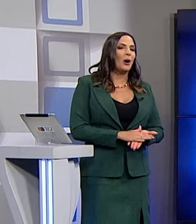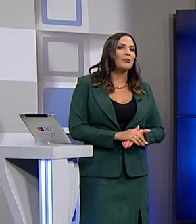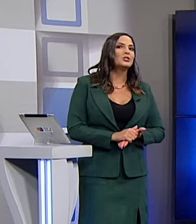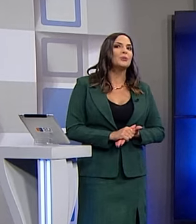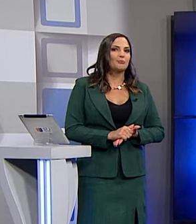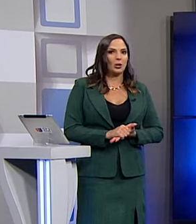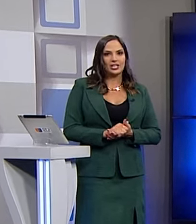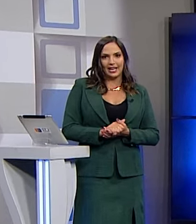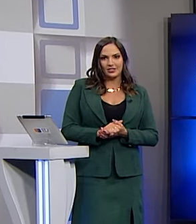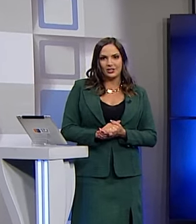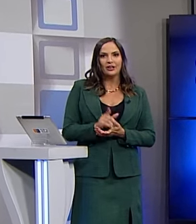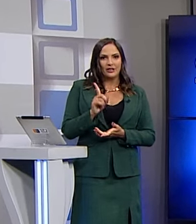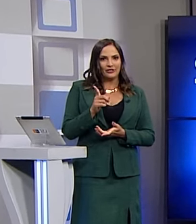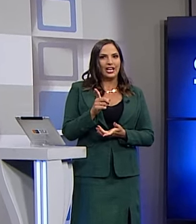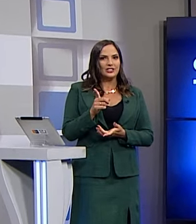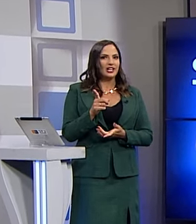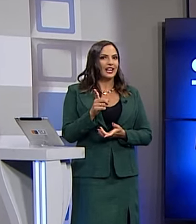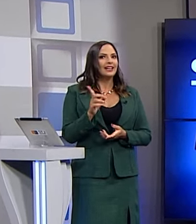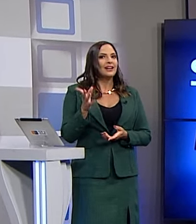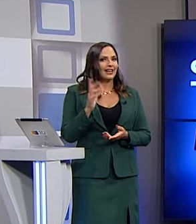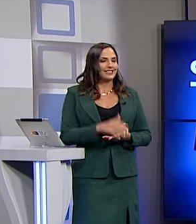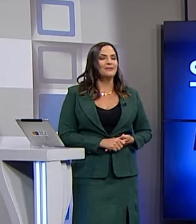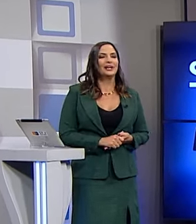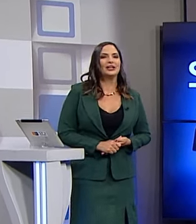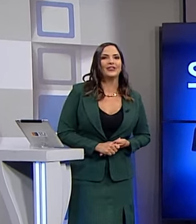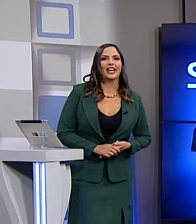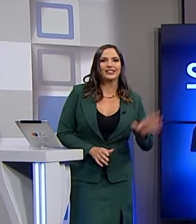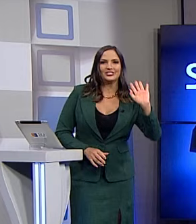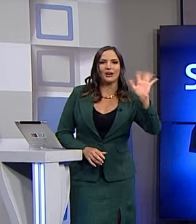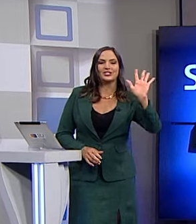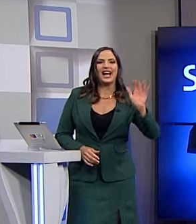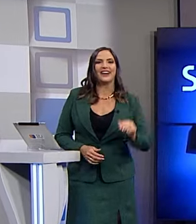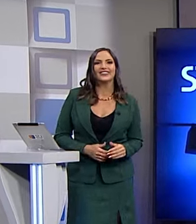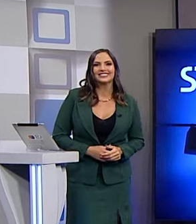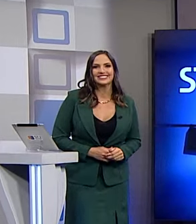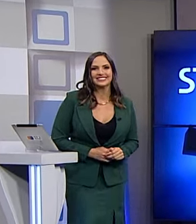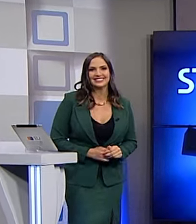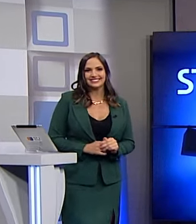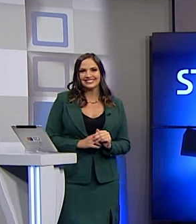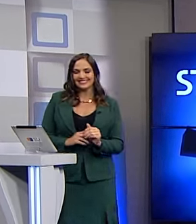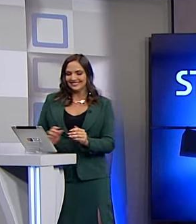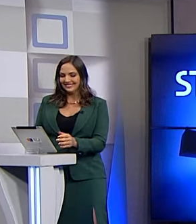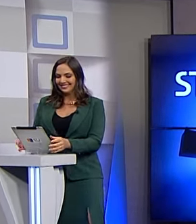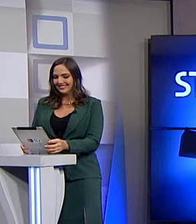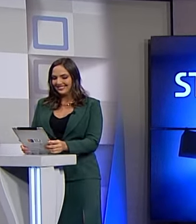nas plataformas de podcast. Fica a dica, hein? Até semana que vem. Tchau, tchau.